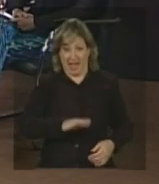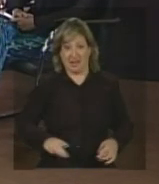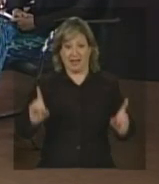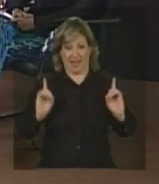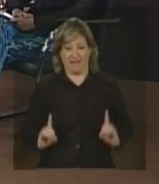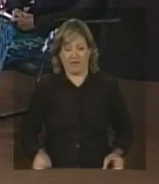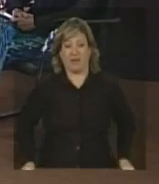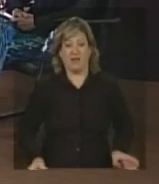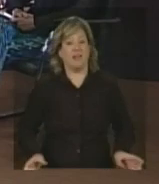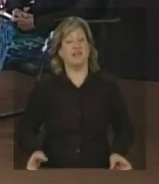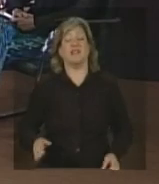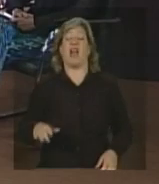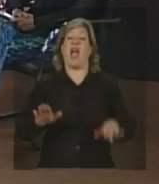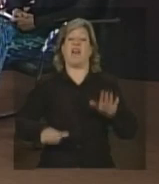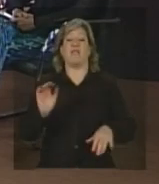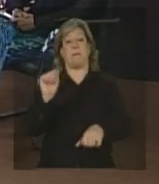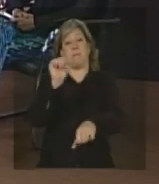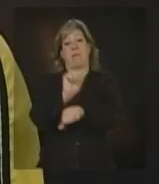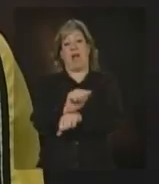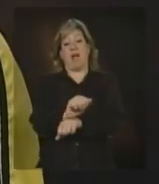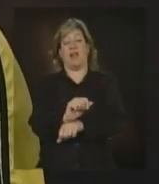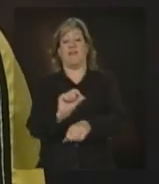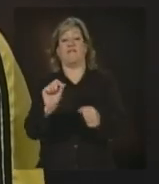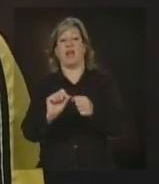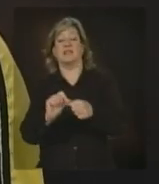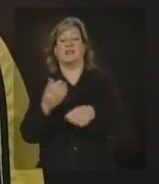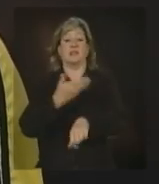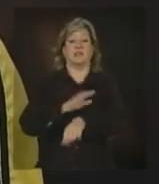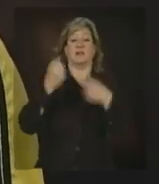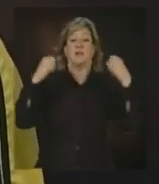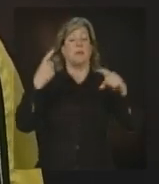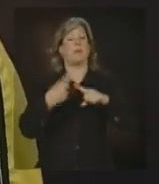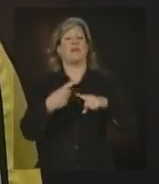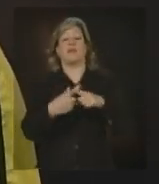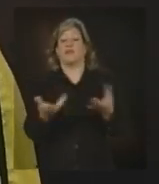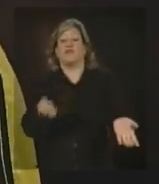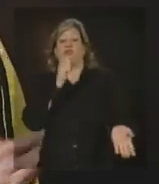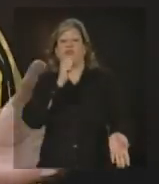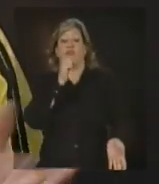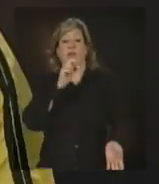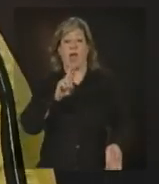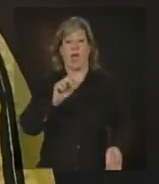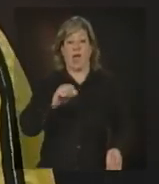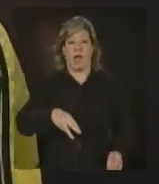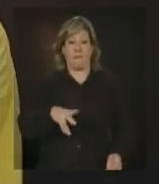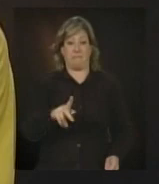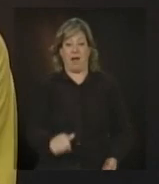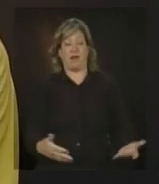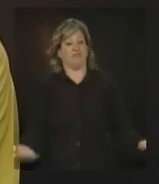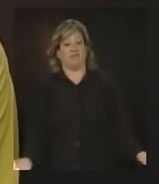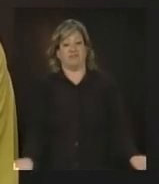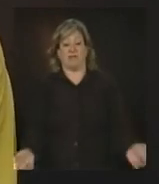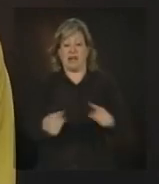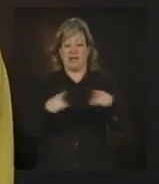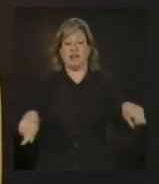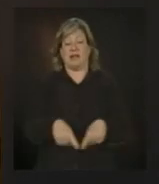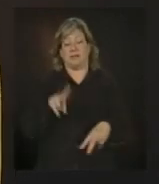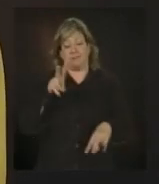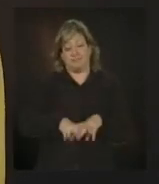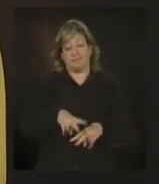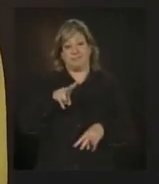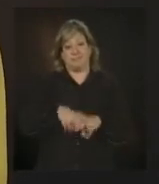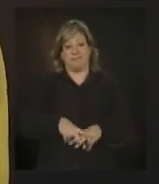elas acabam não praticando um tipo de atividade que poderia praticar. Ficam limitadas, por muitas vezes, as salas